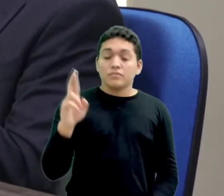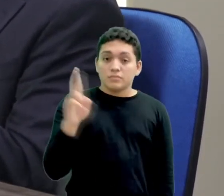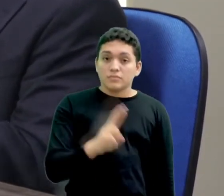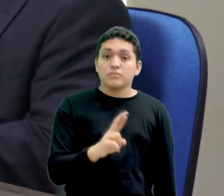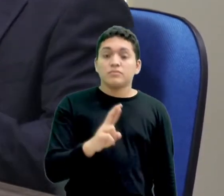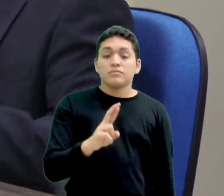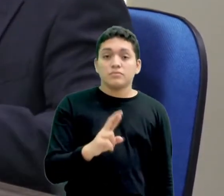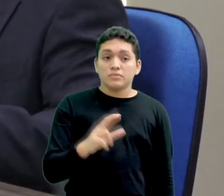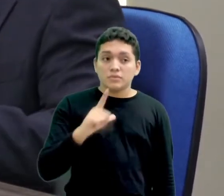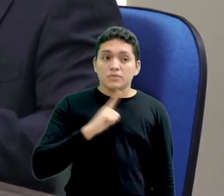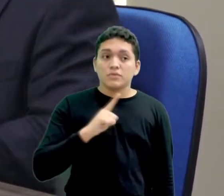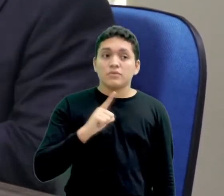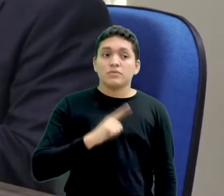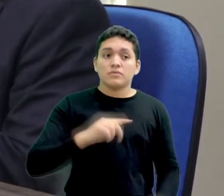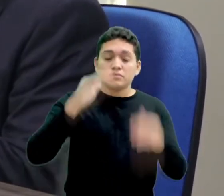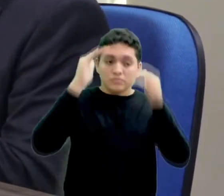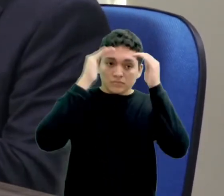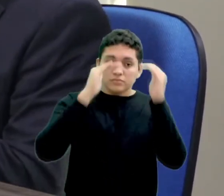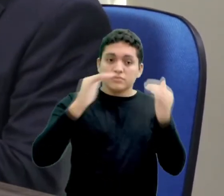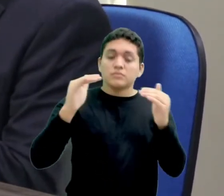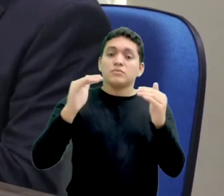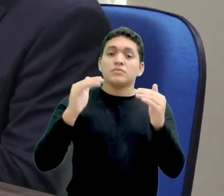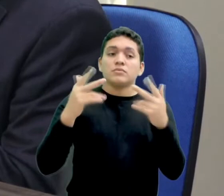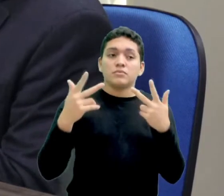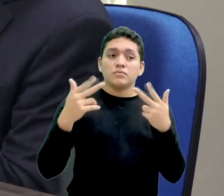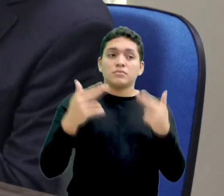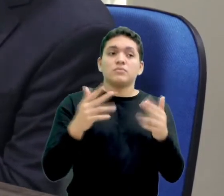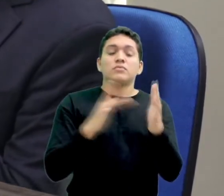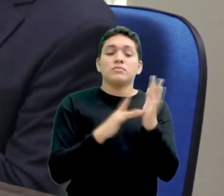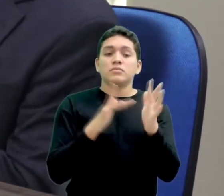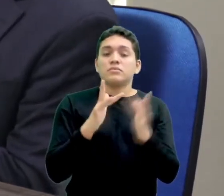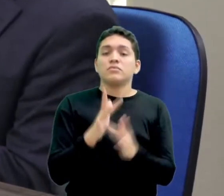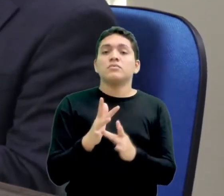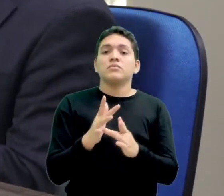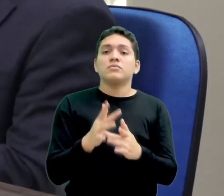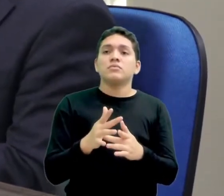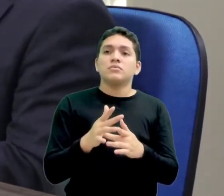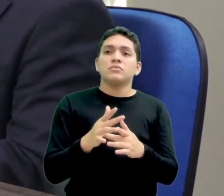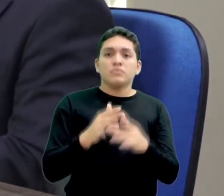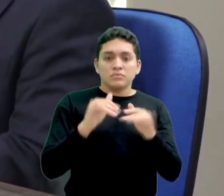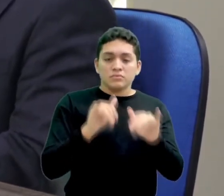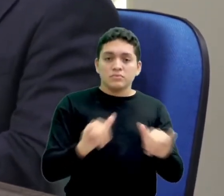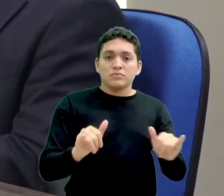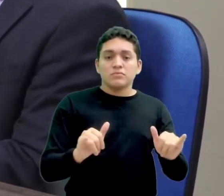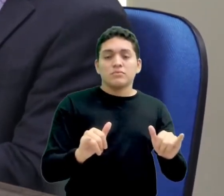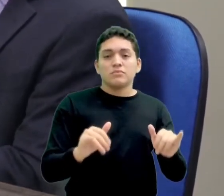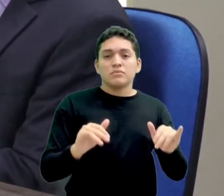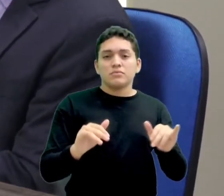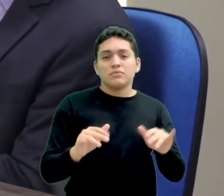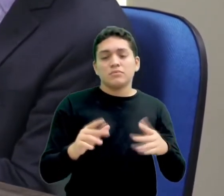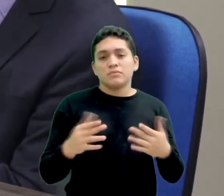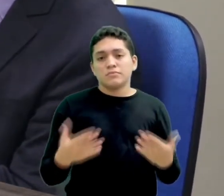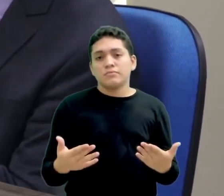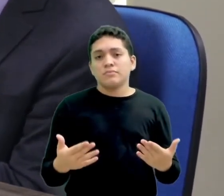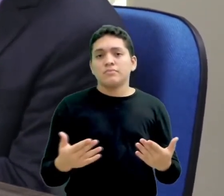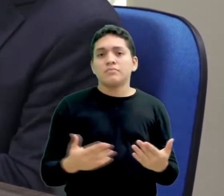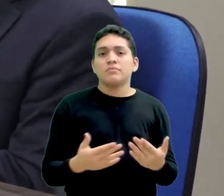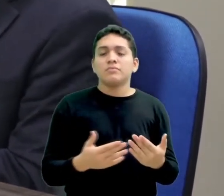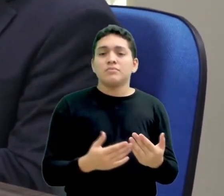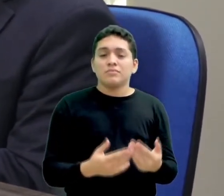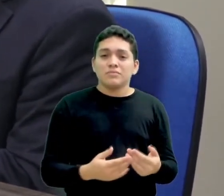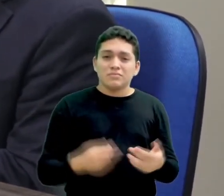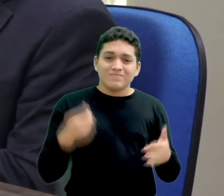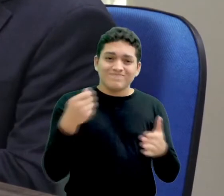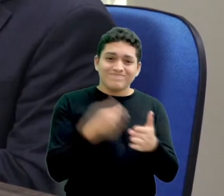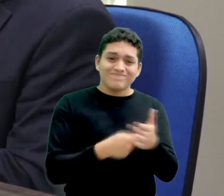feito conforme o nosso Senhor disse, e ele dá a penalidade caso não o faça, e a penalidade é severa.